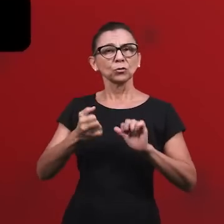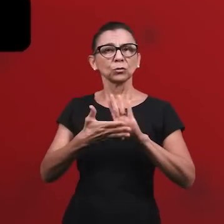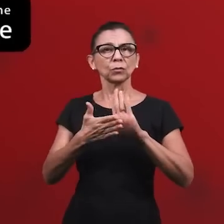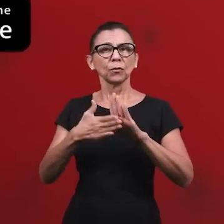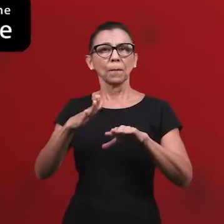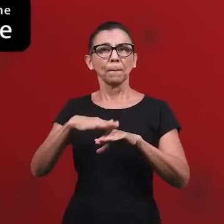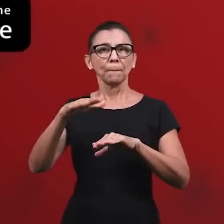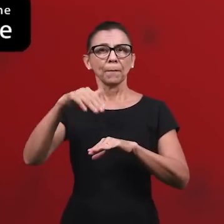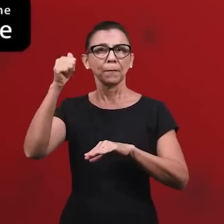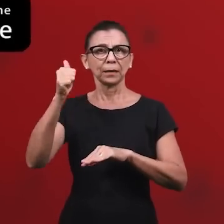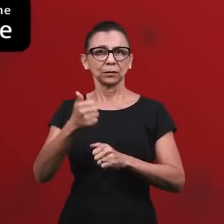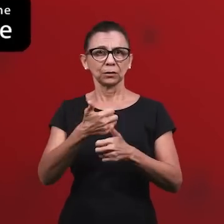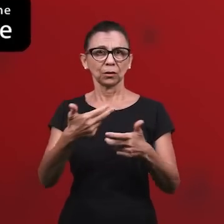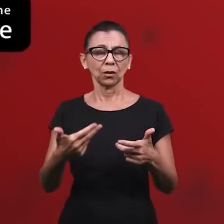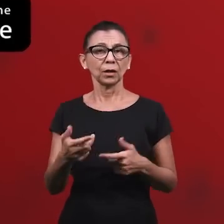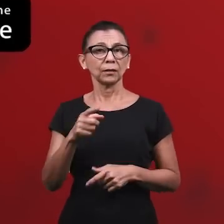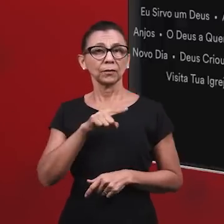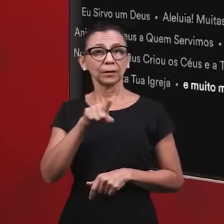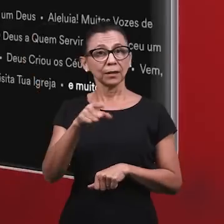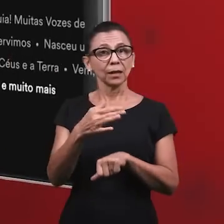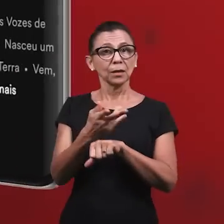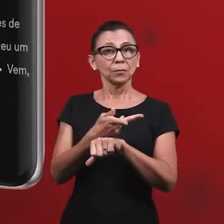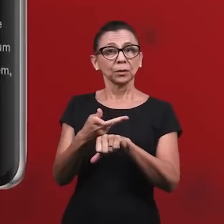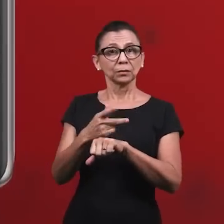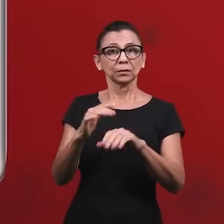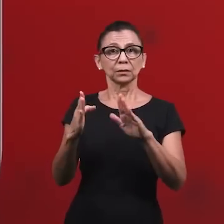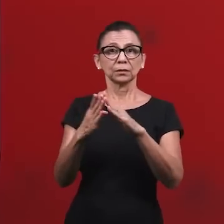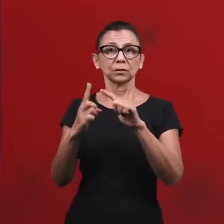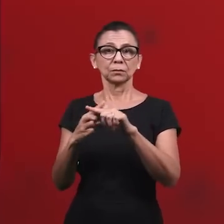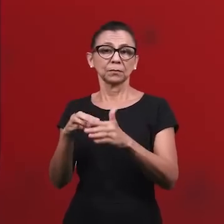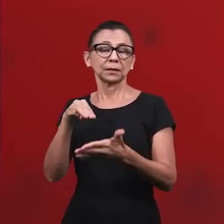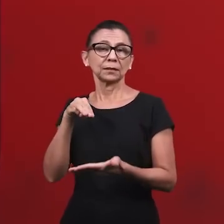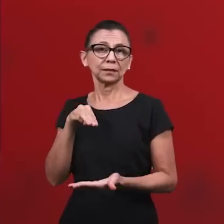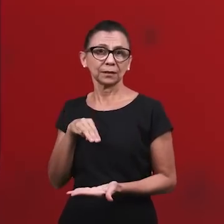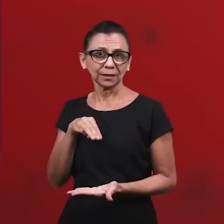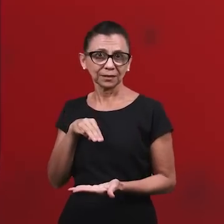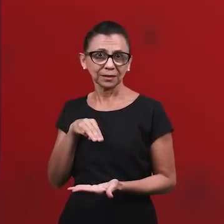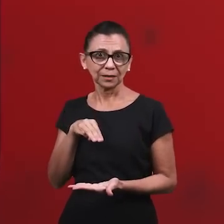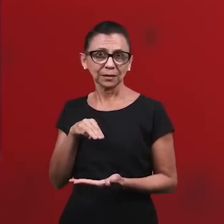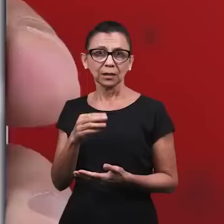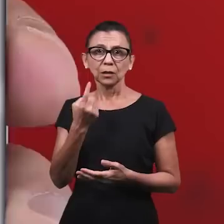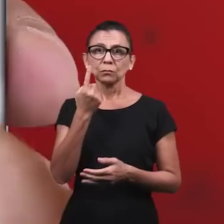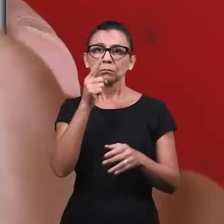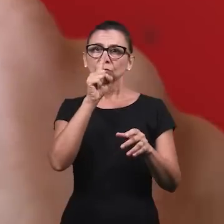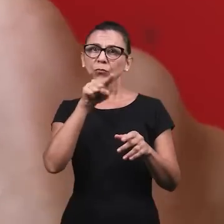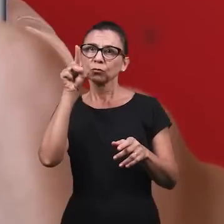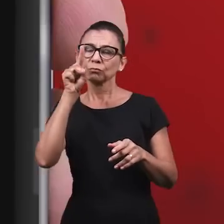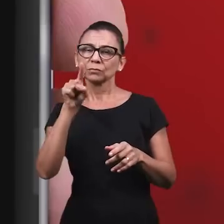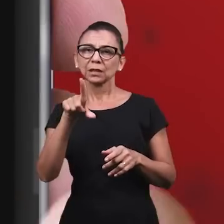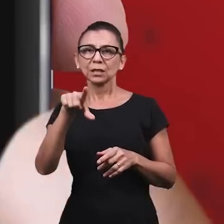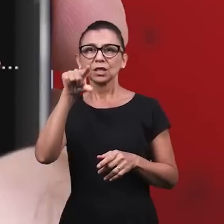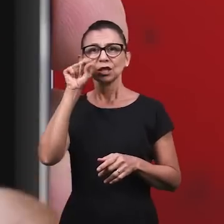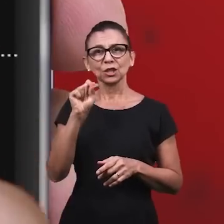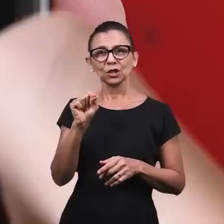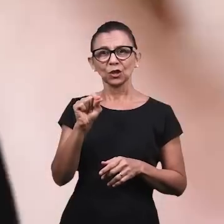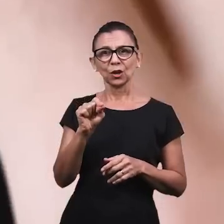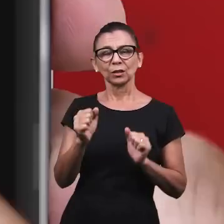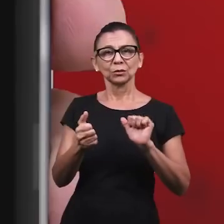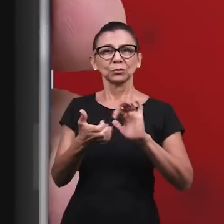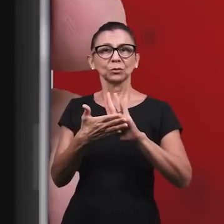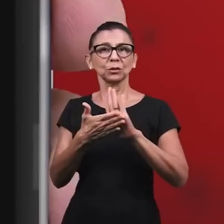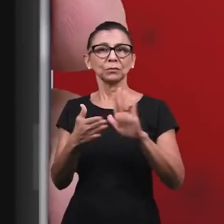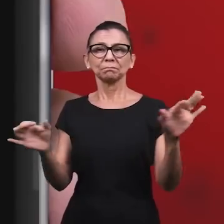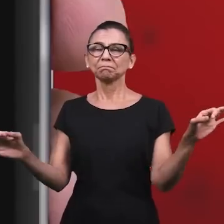no celular, tablet ou computador e procure Igreja Cristã Maranata. Com apenas um clique, você escolhe o seu